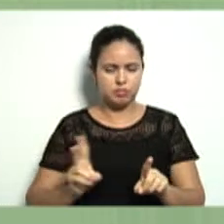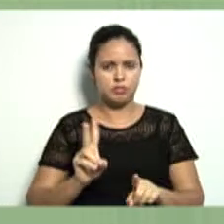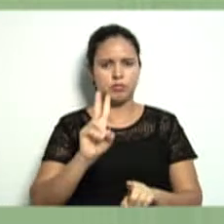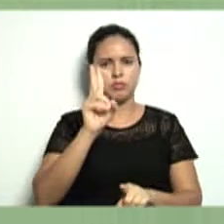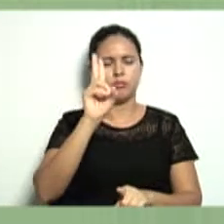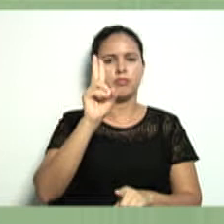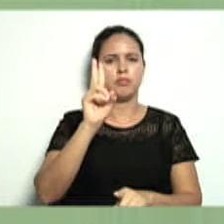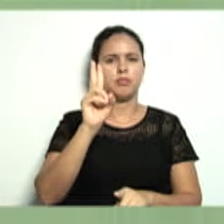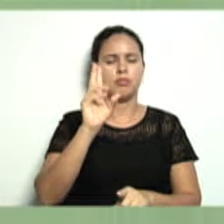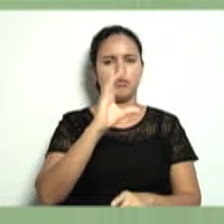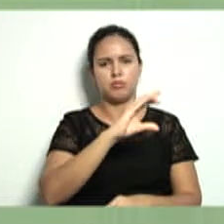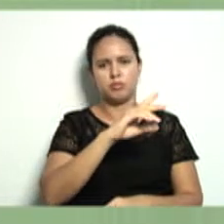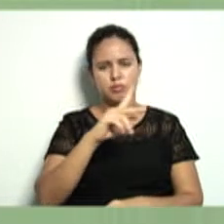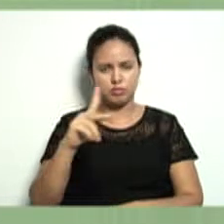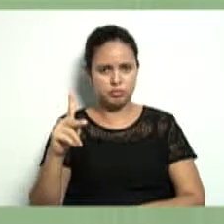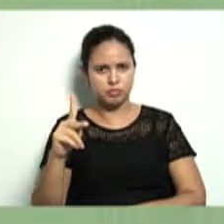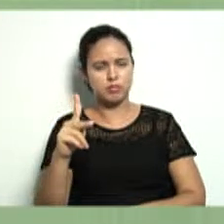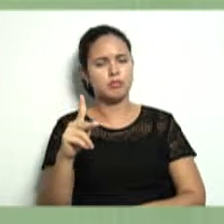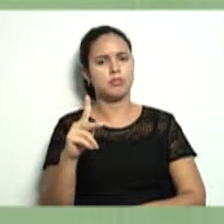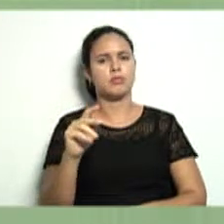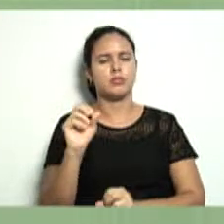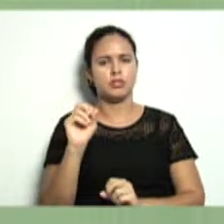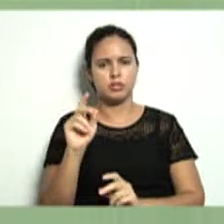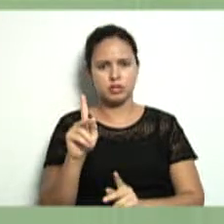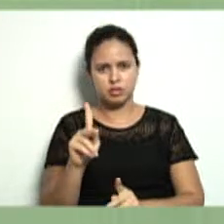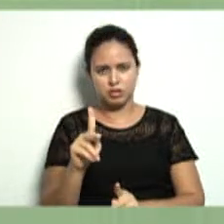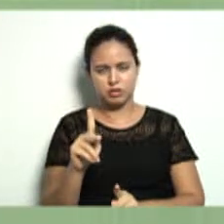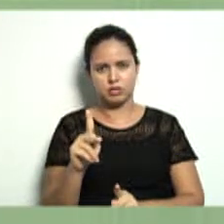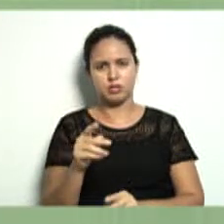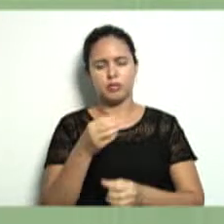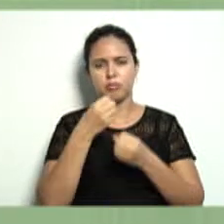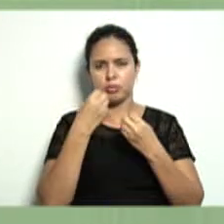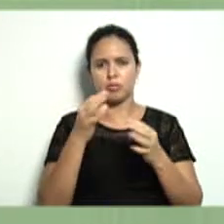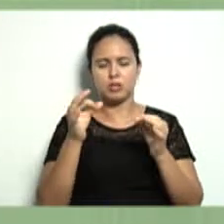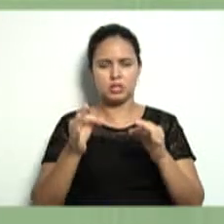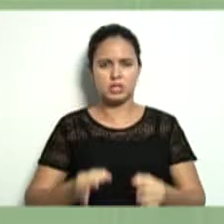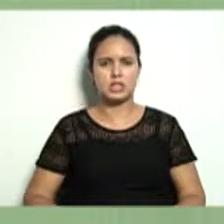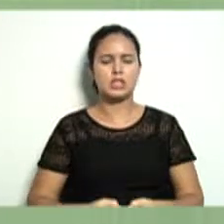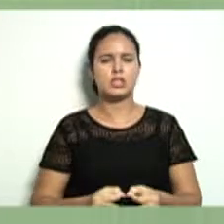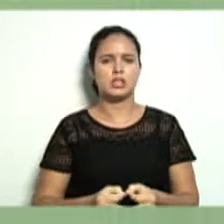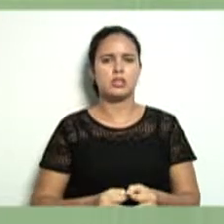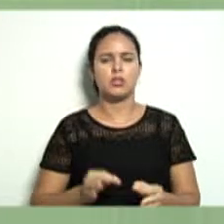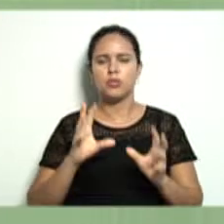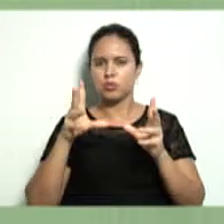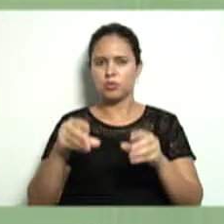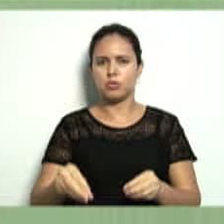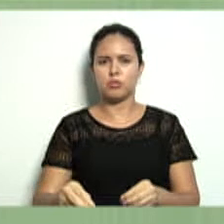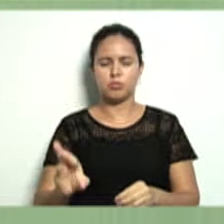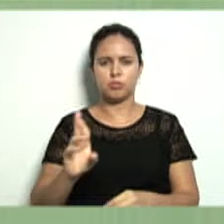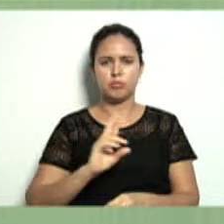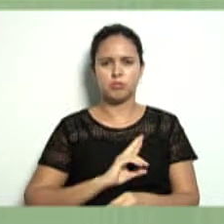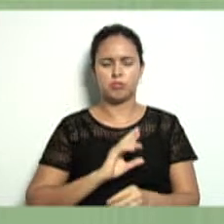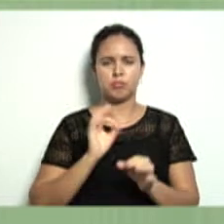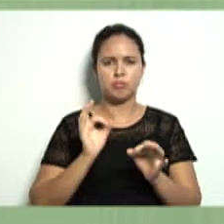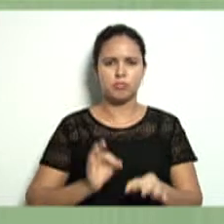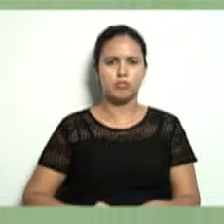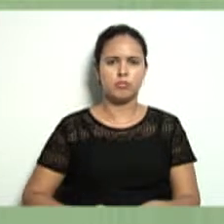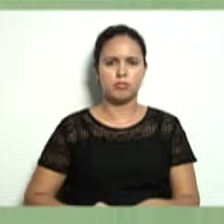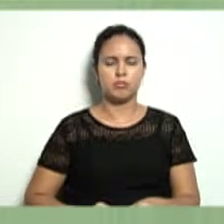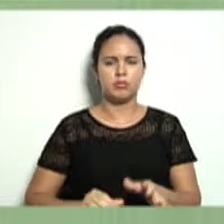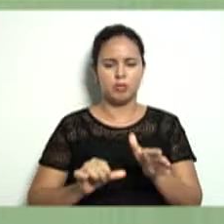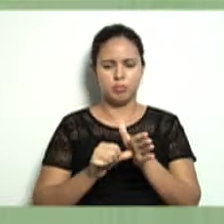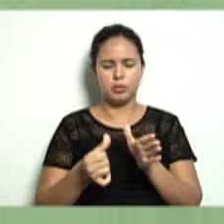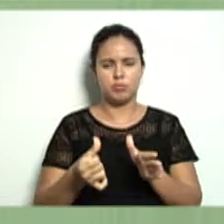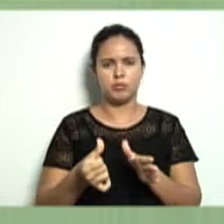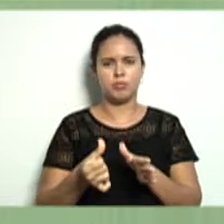das cooperativas, das companhias cooperativas. Então, muito bem aí, parabéns a todos que trouxeram a resposta